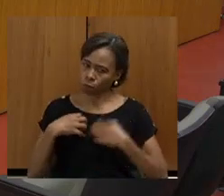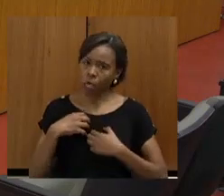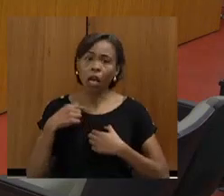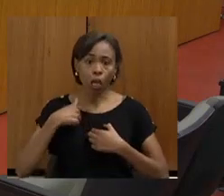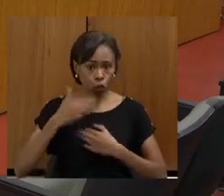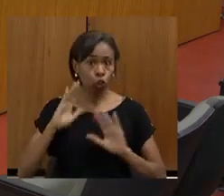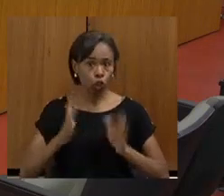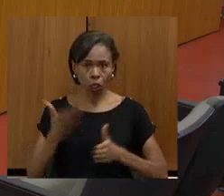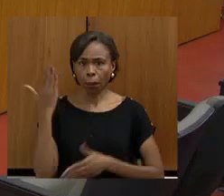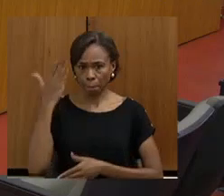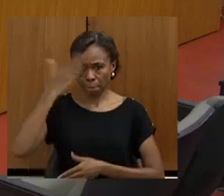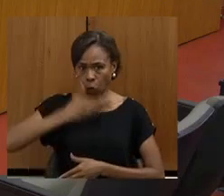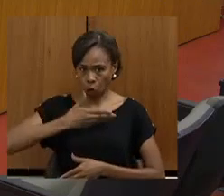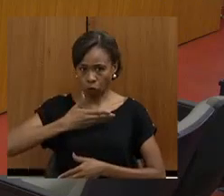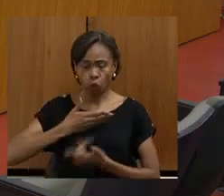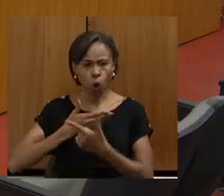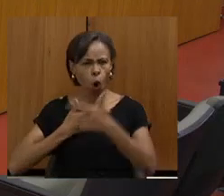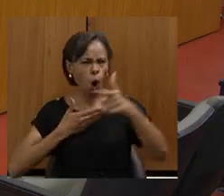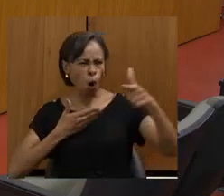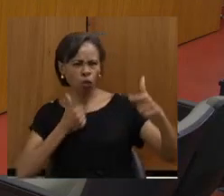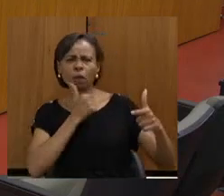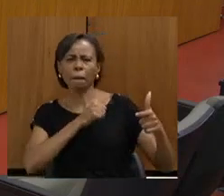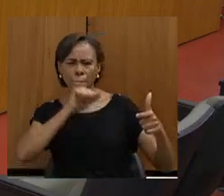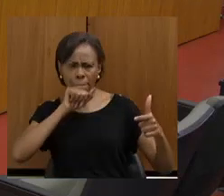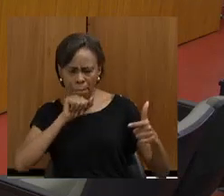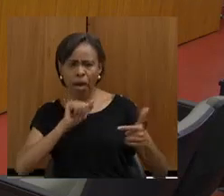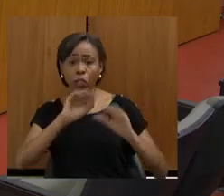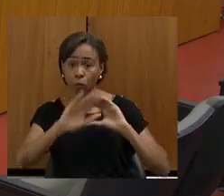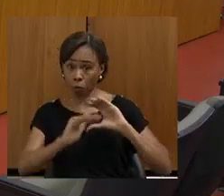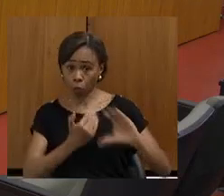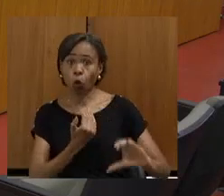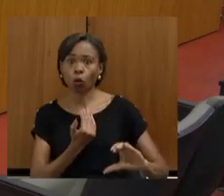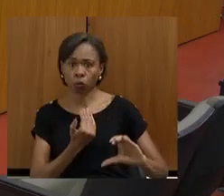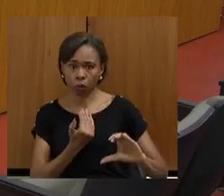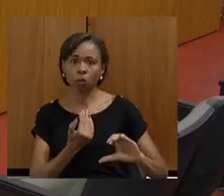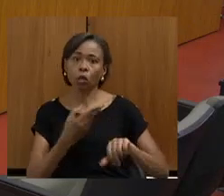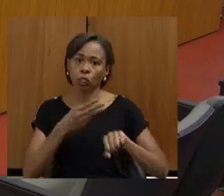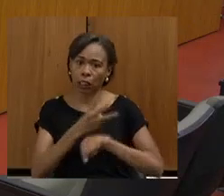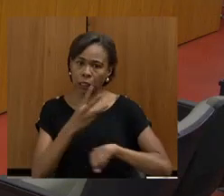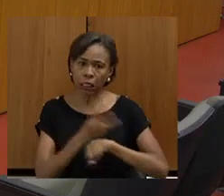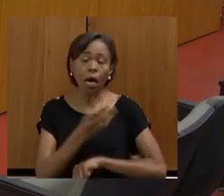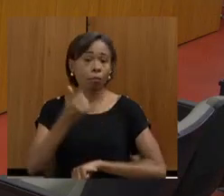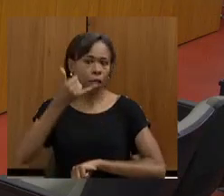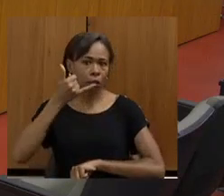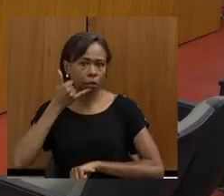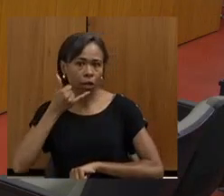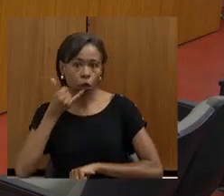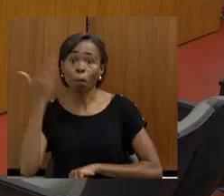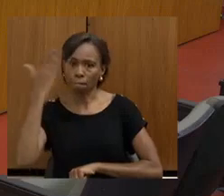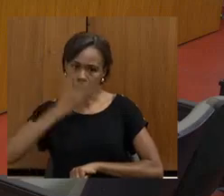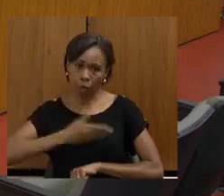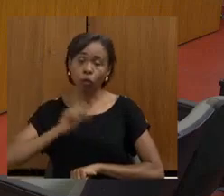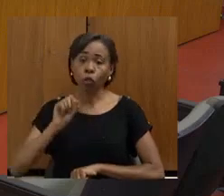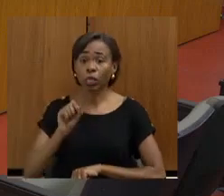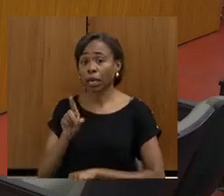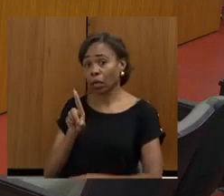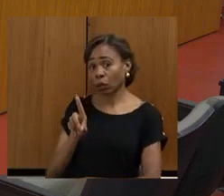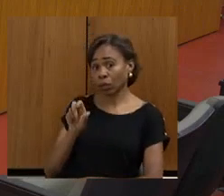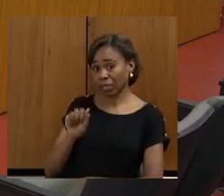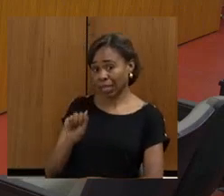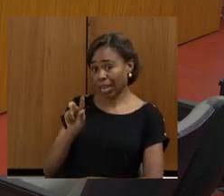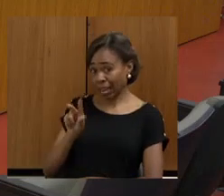provas de diversas mães que me relatam via WhatsApp, por ligações, tudo isso gravado, de que o Davi não estava